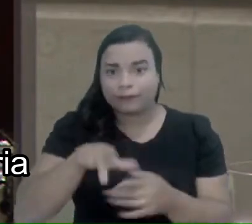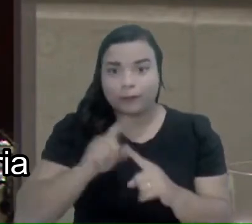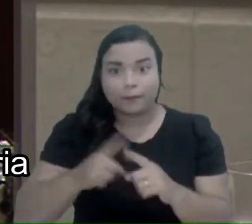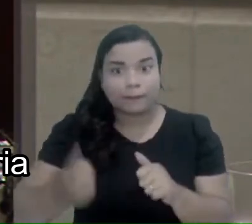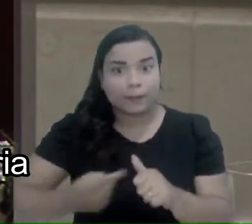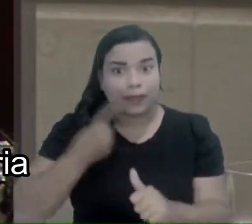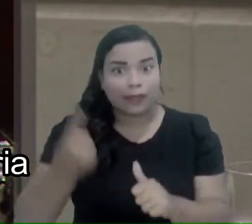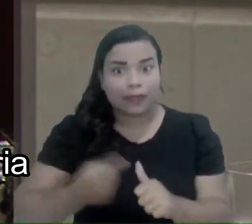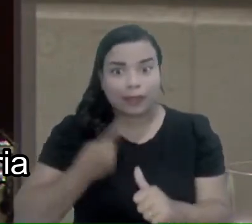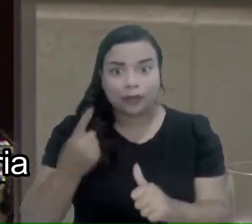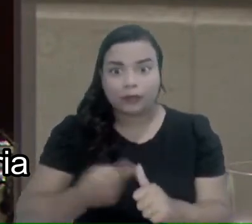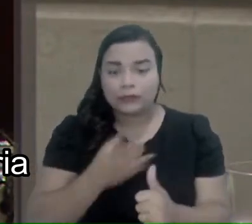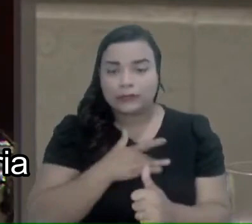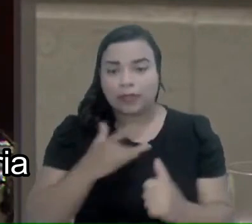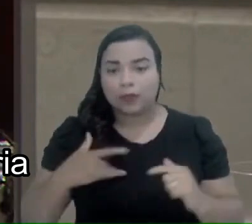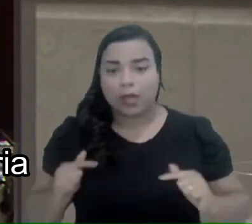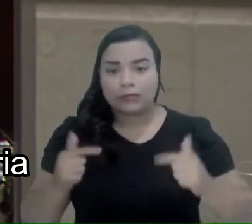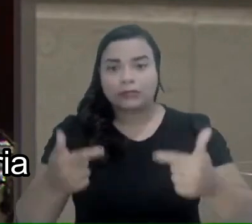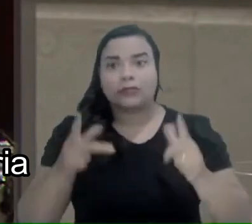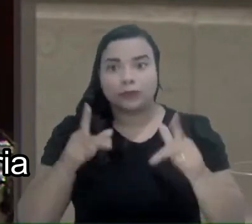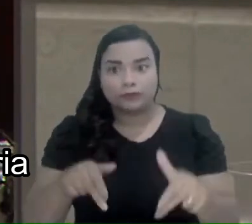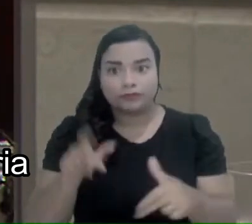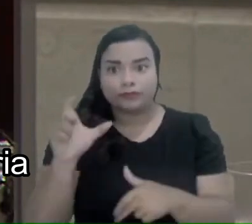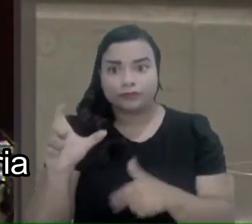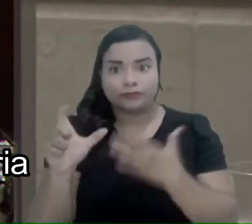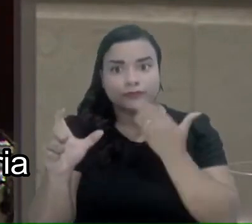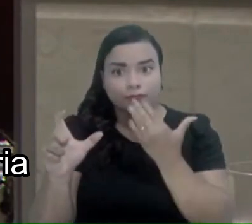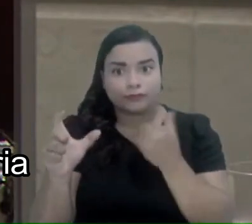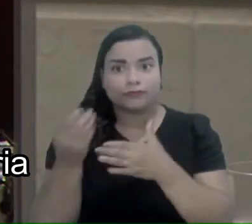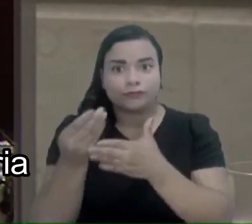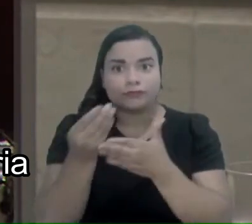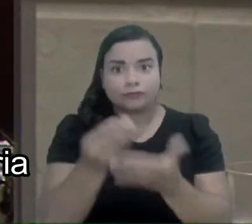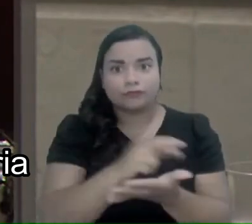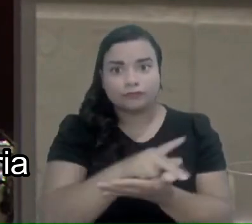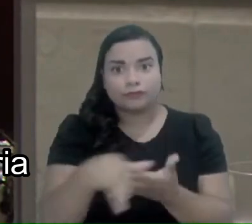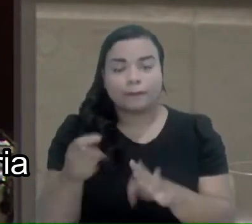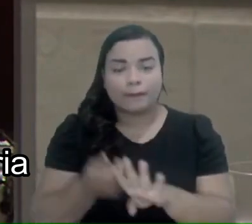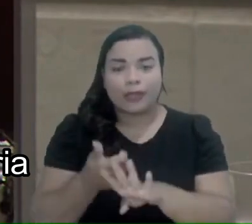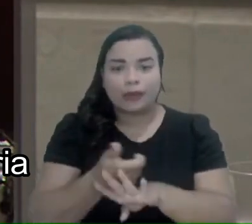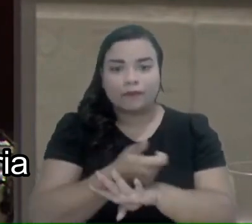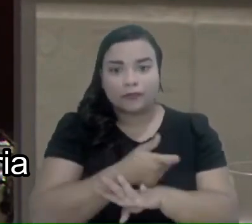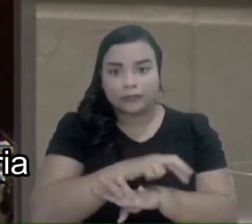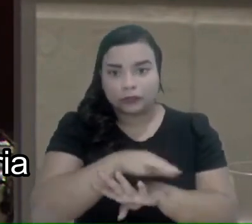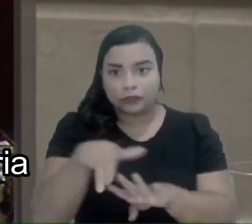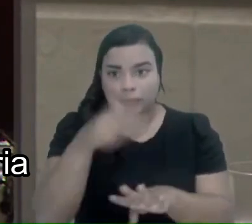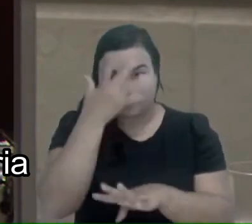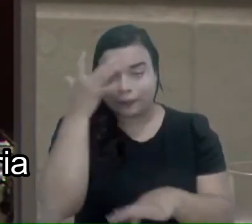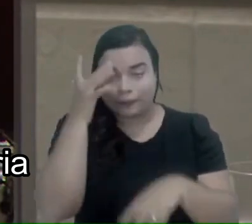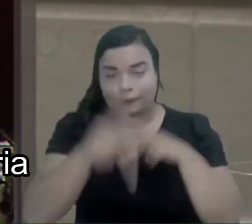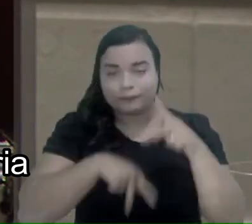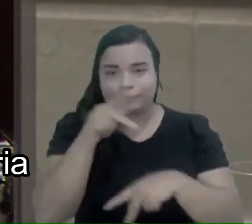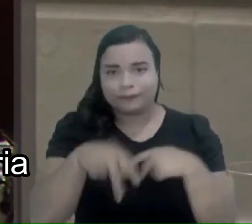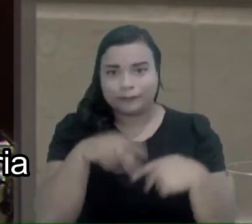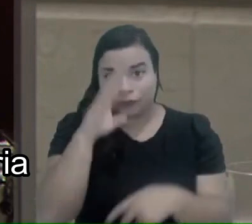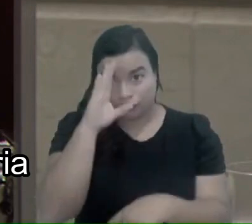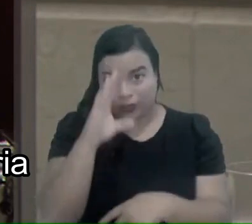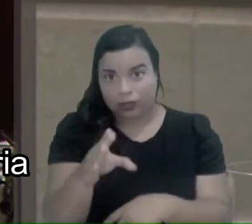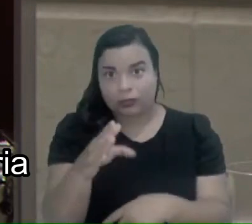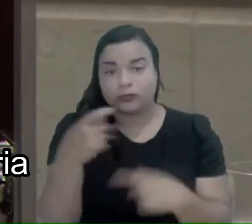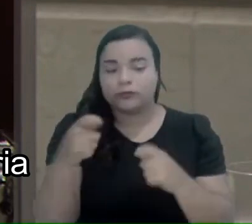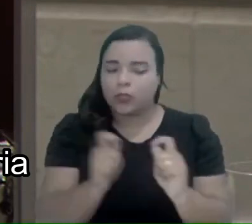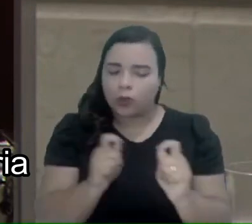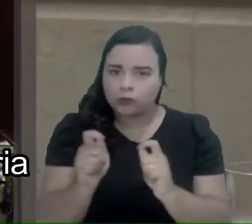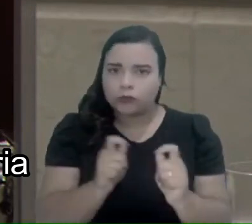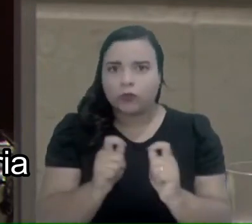tipo de ação de entrega de algum benefício direto à população. Isso precisa de muito controle, isso precisou